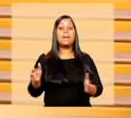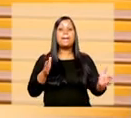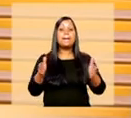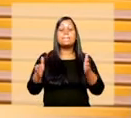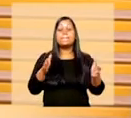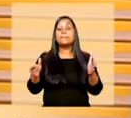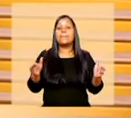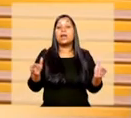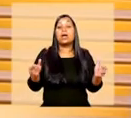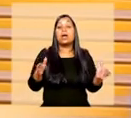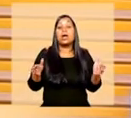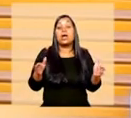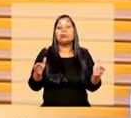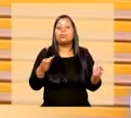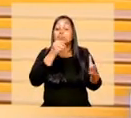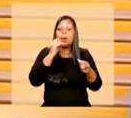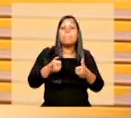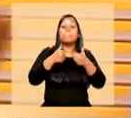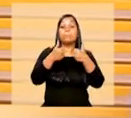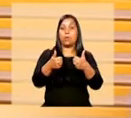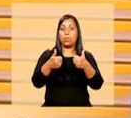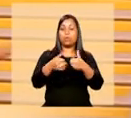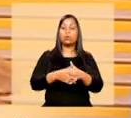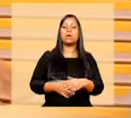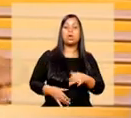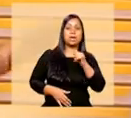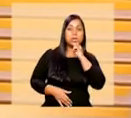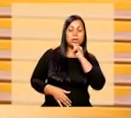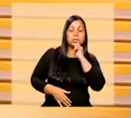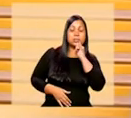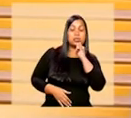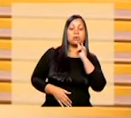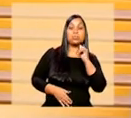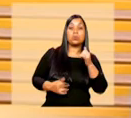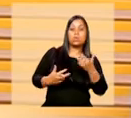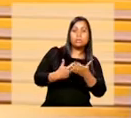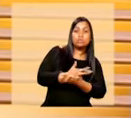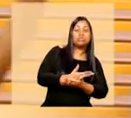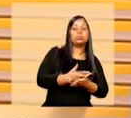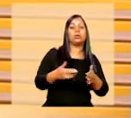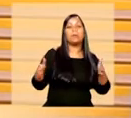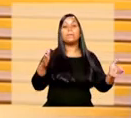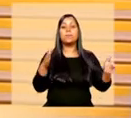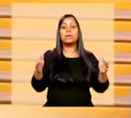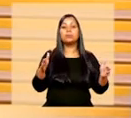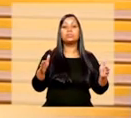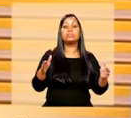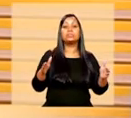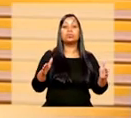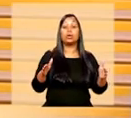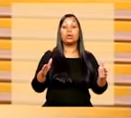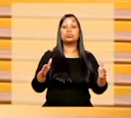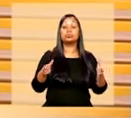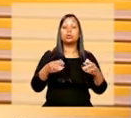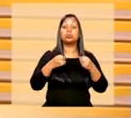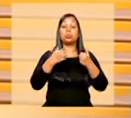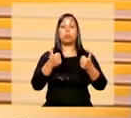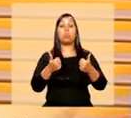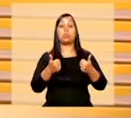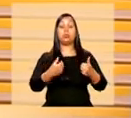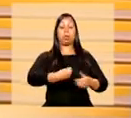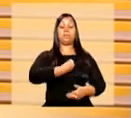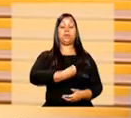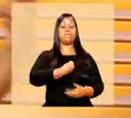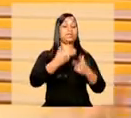de recuperação no pós-operatório, eu passei, por um exemplo, pela cirurgia. Quanto tempo depois eu já estou na